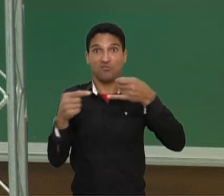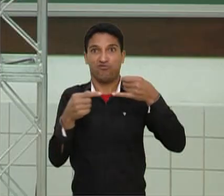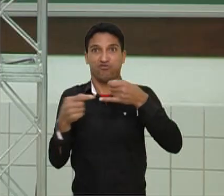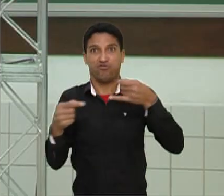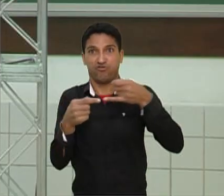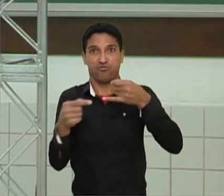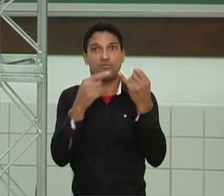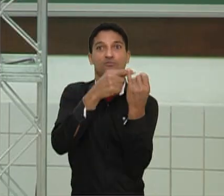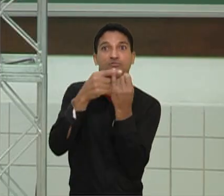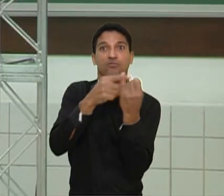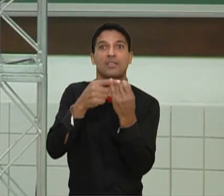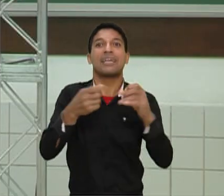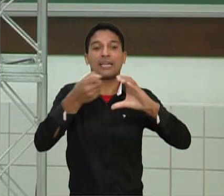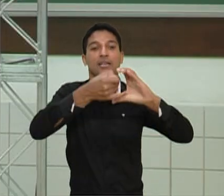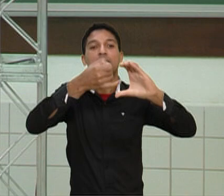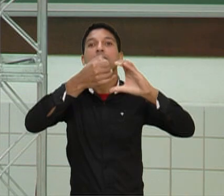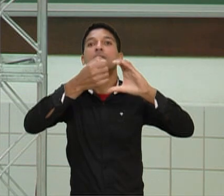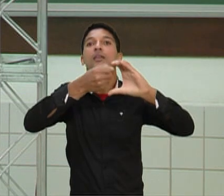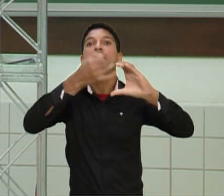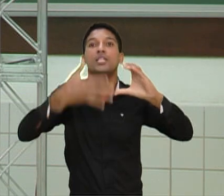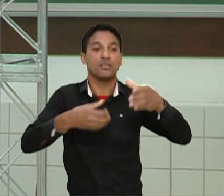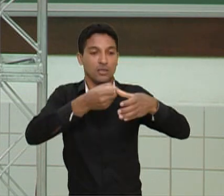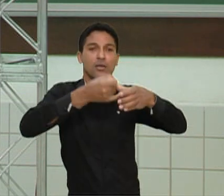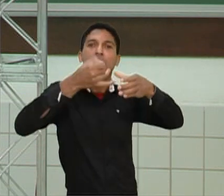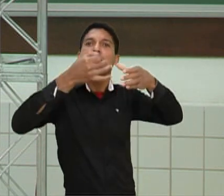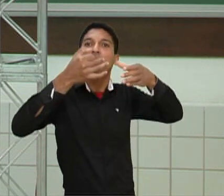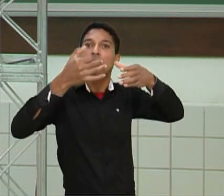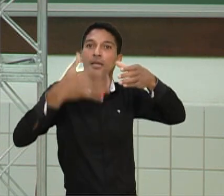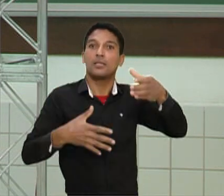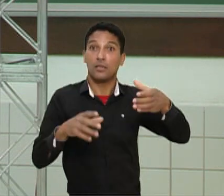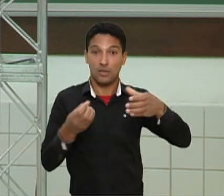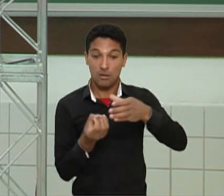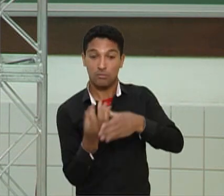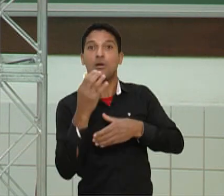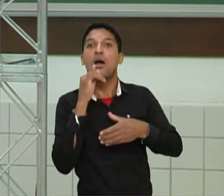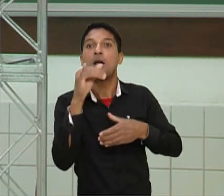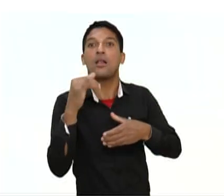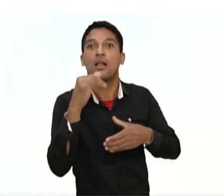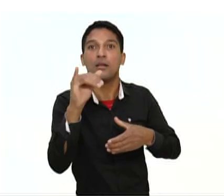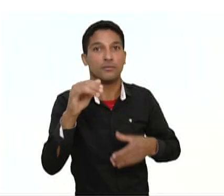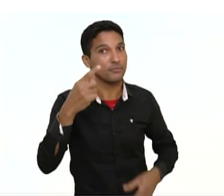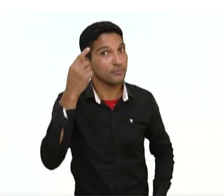apresentam essa característica. Pensa aí que daqui a pouco eu volto com a resposta.